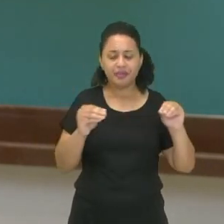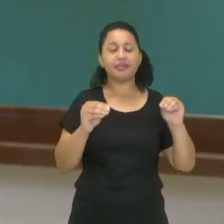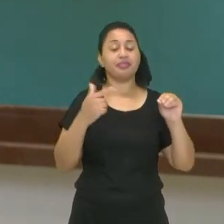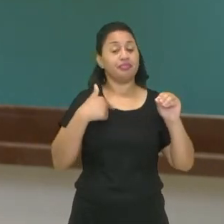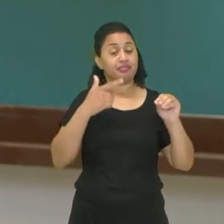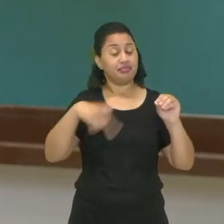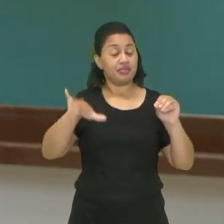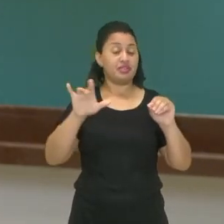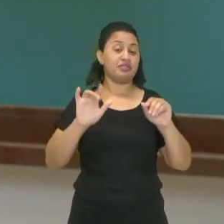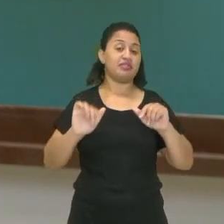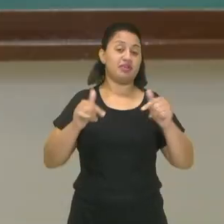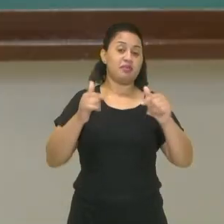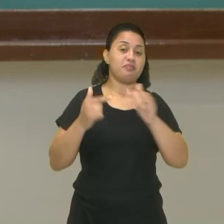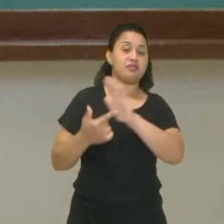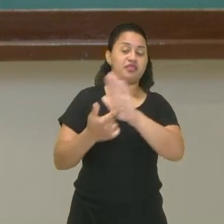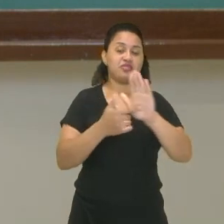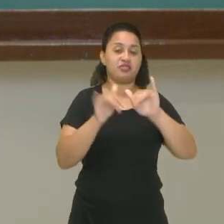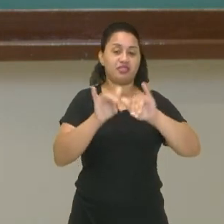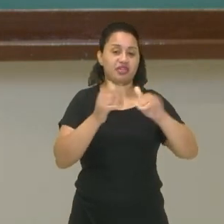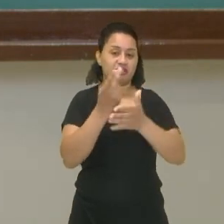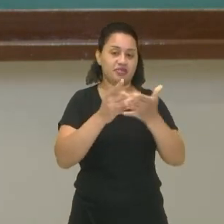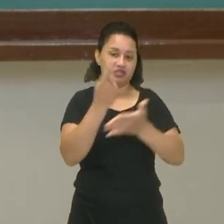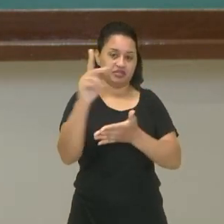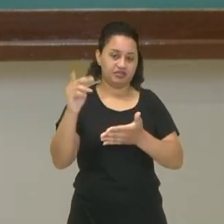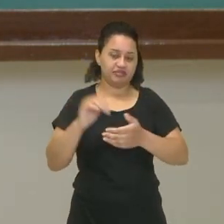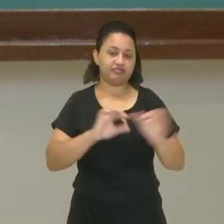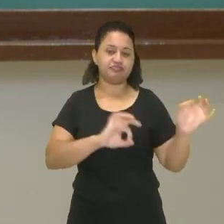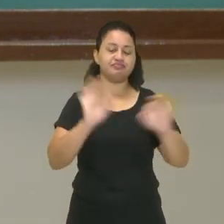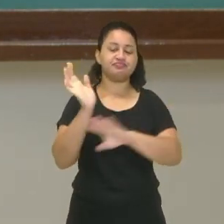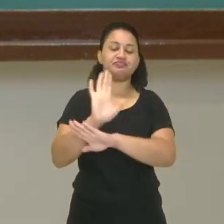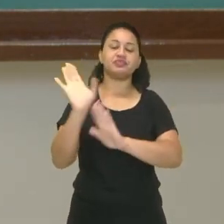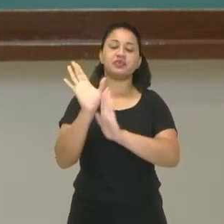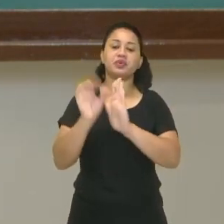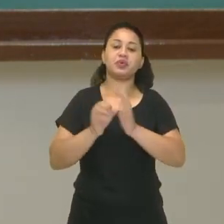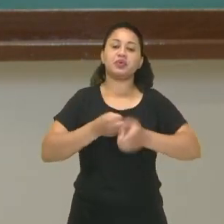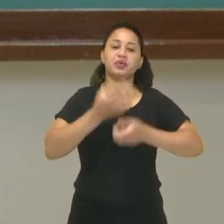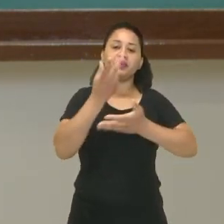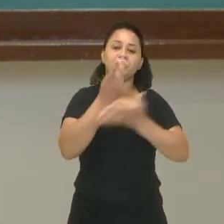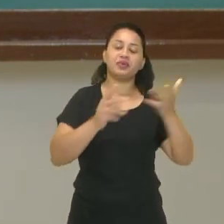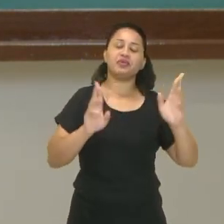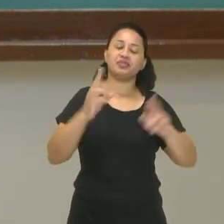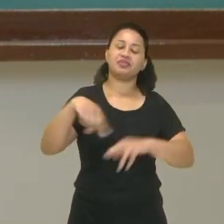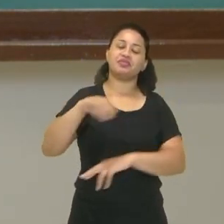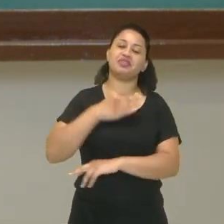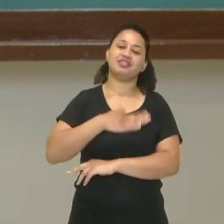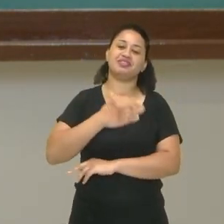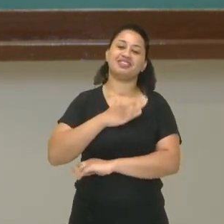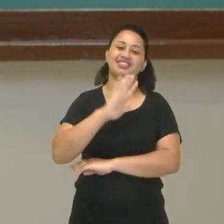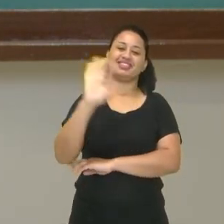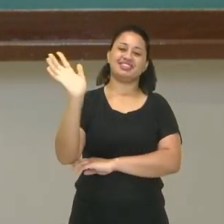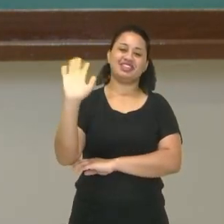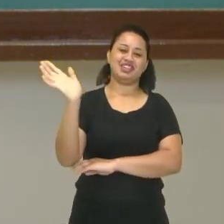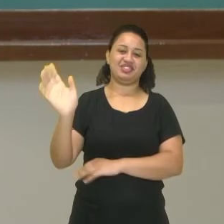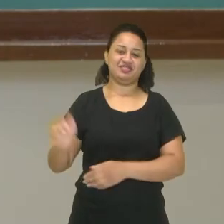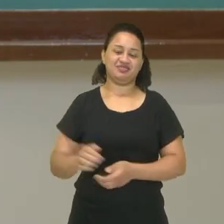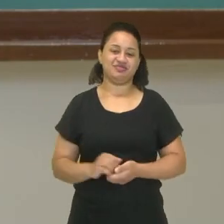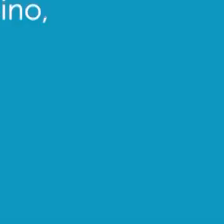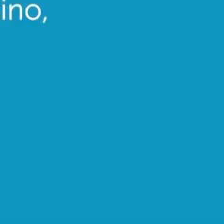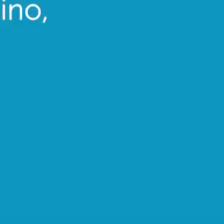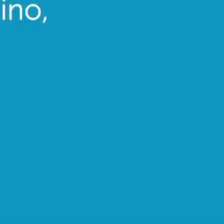aí para funcionar. Neste vídeo falamos sobre poemas. Espero que vocês tenham gostado e até breve.